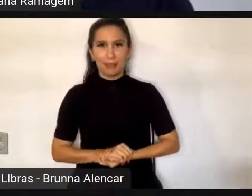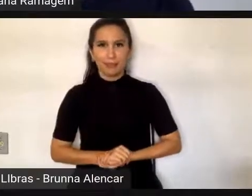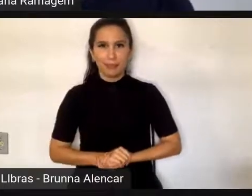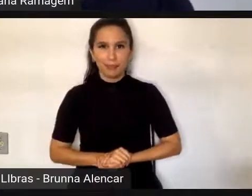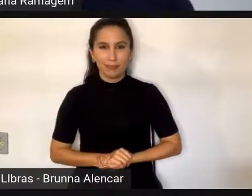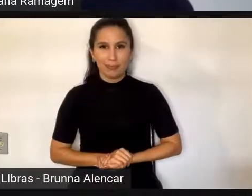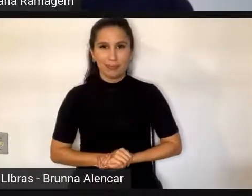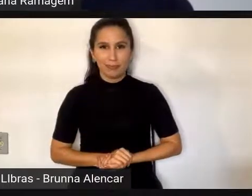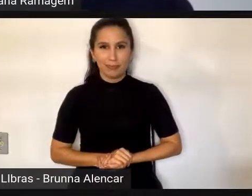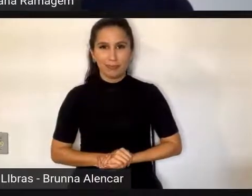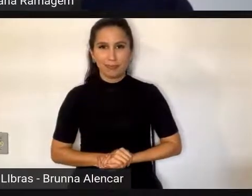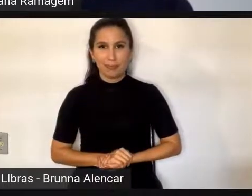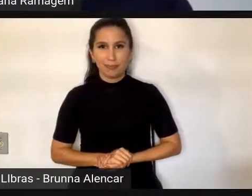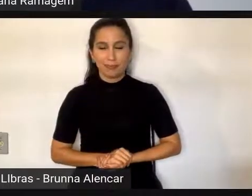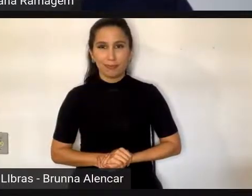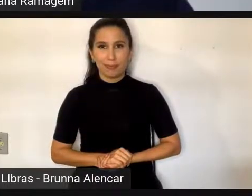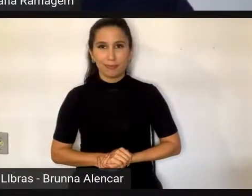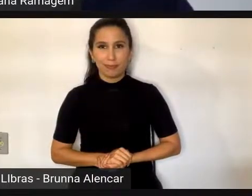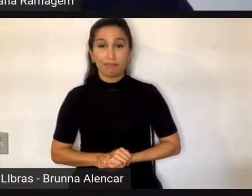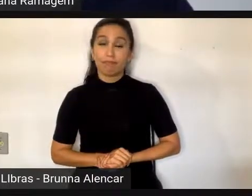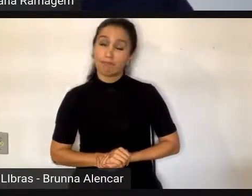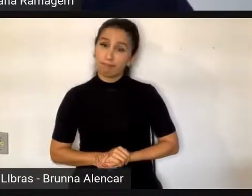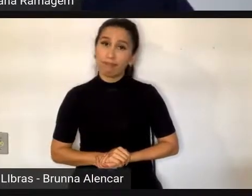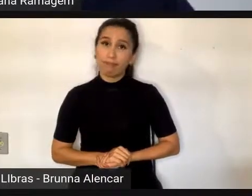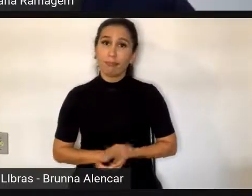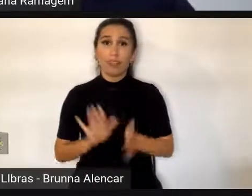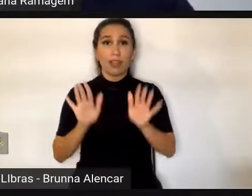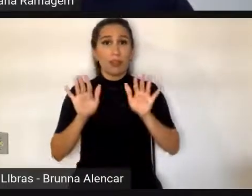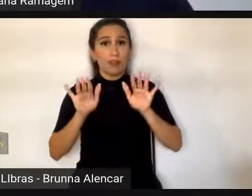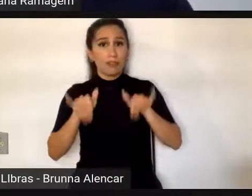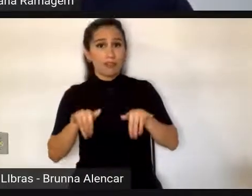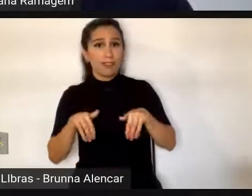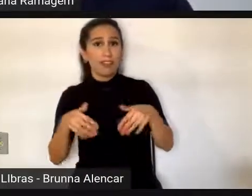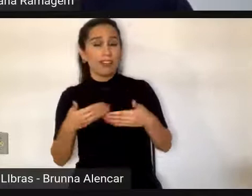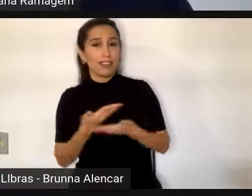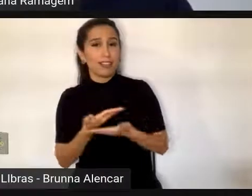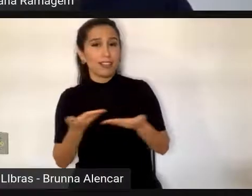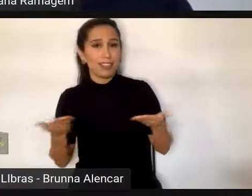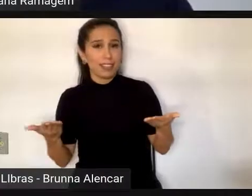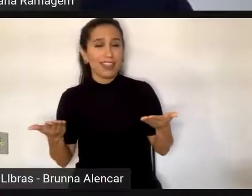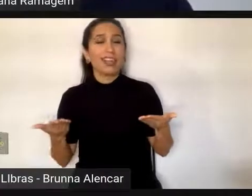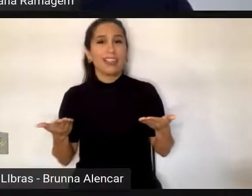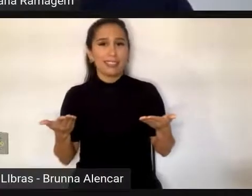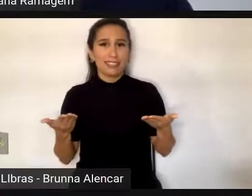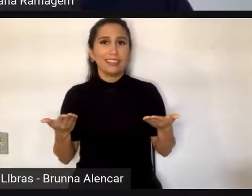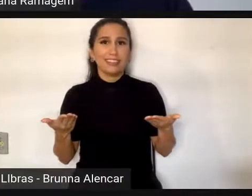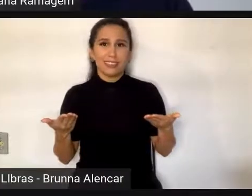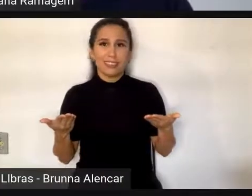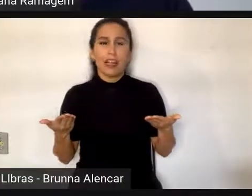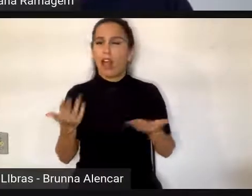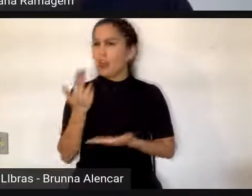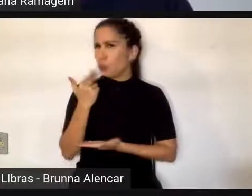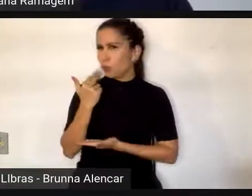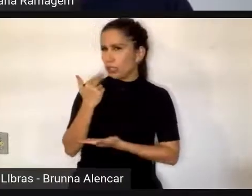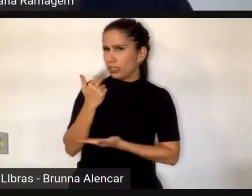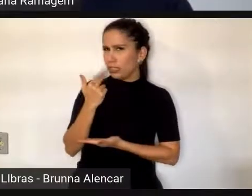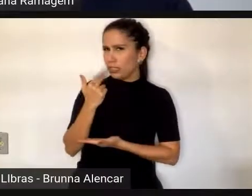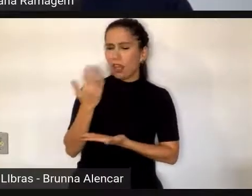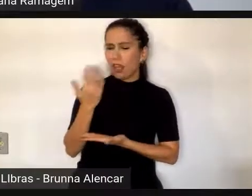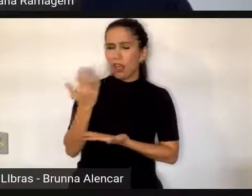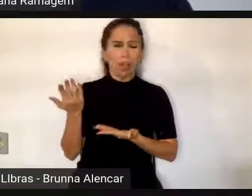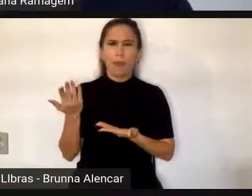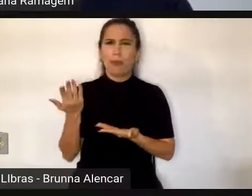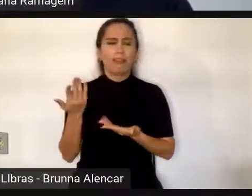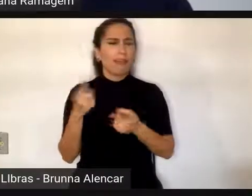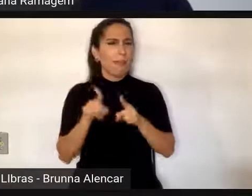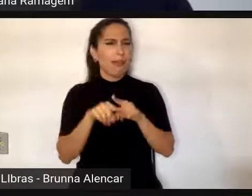Aline? Bom, para encerrar, eu vou falar algo que serve para nutrição, mas também acaba servindo para atividade física. O que às vezes a